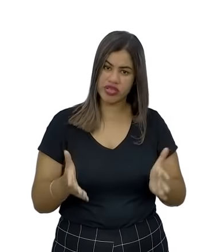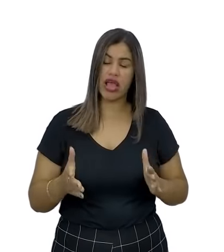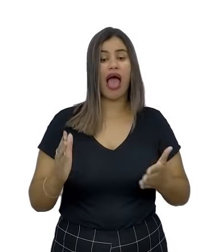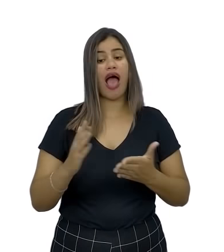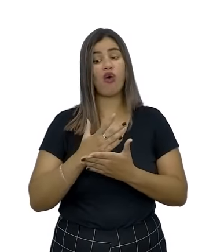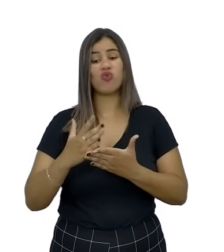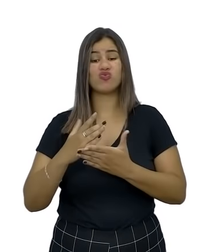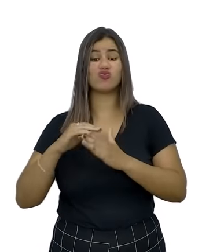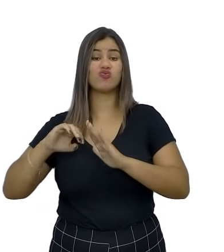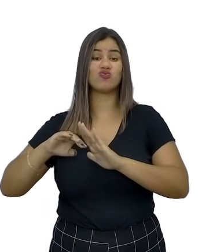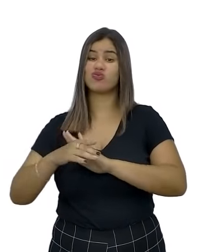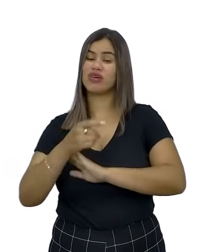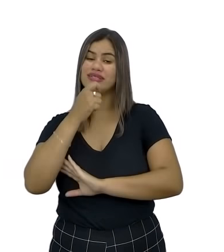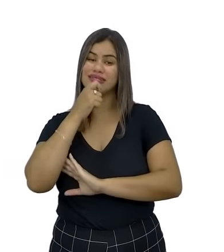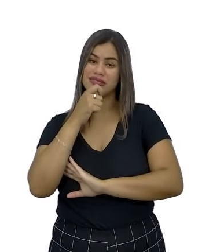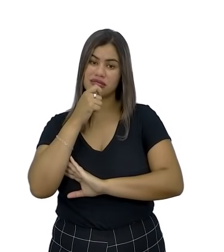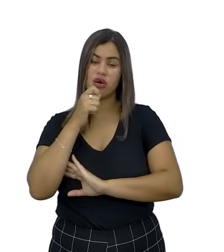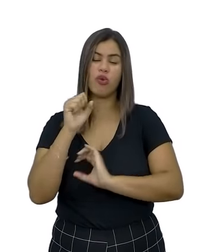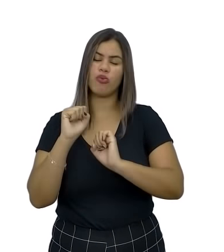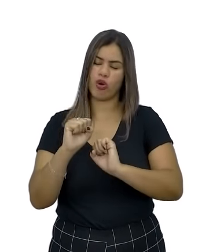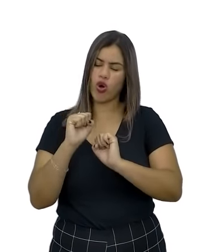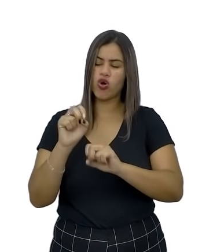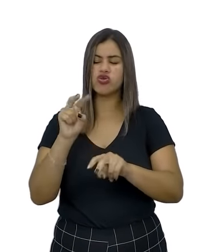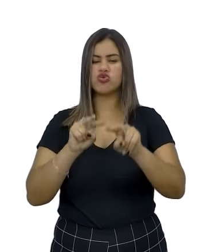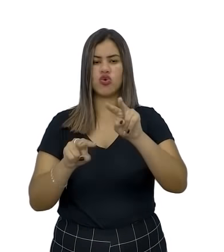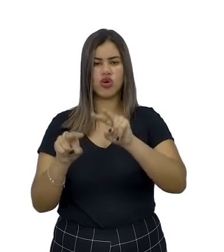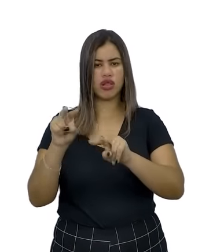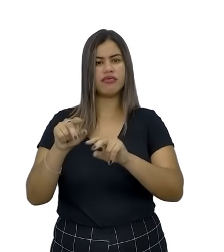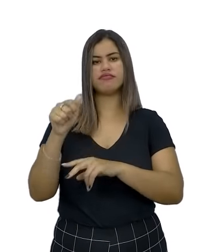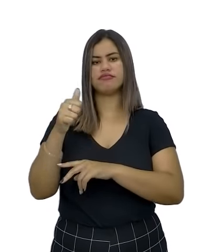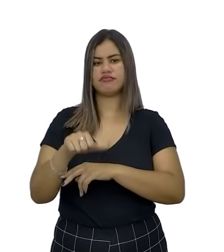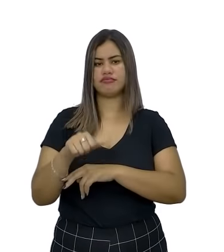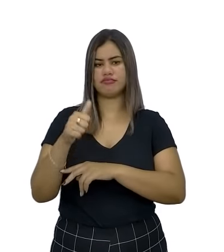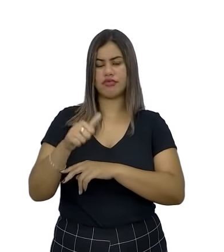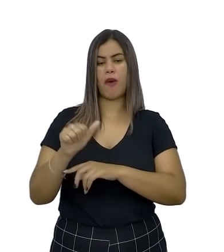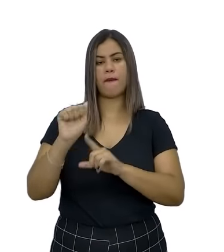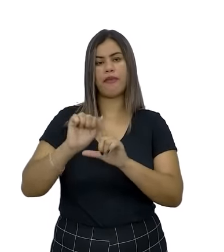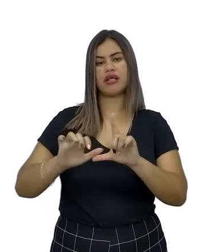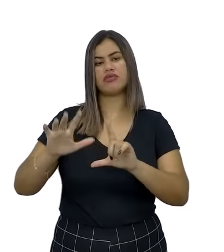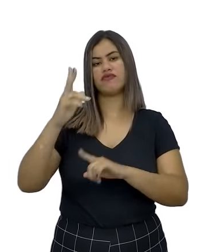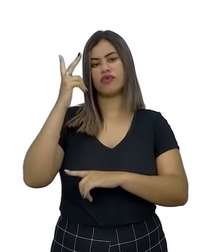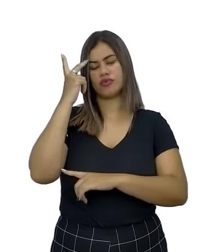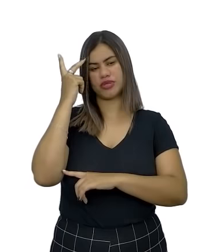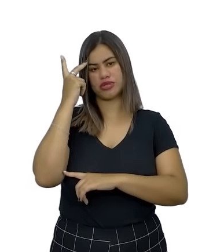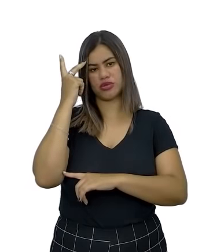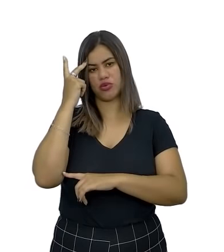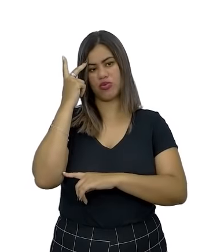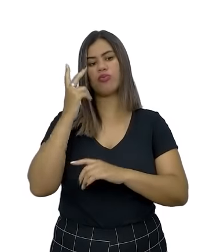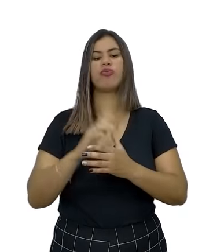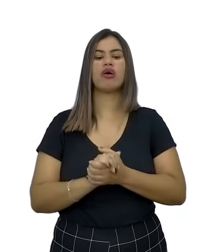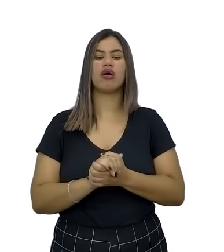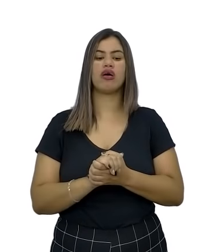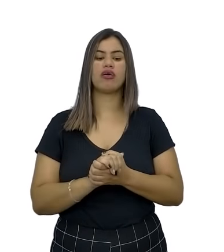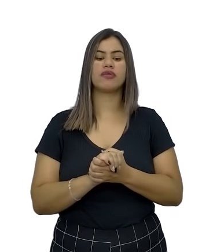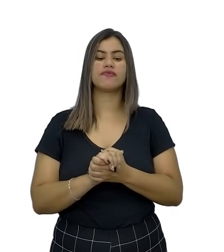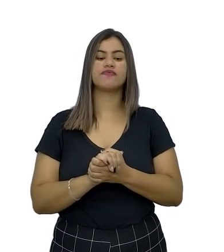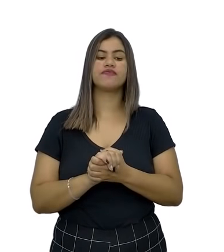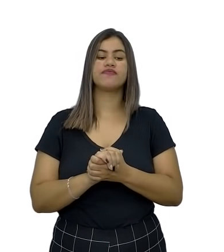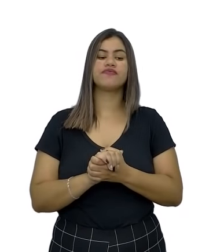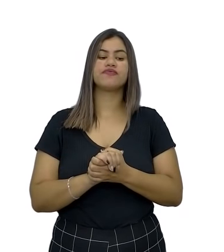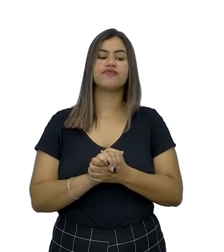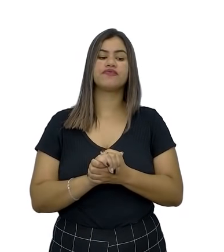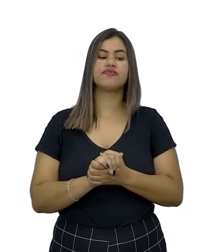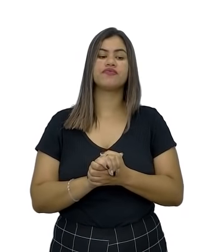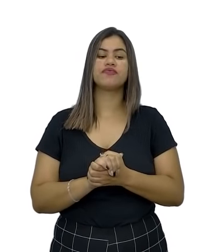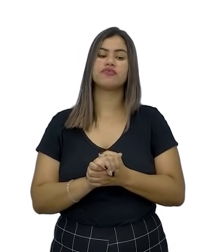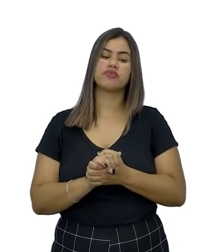a olhar para dentro dessas avaliações que estão dentro da plataforma São Paulo, conhecida como plataforma CAED, né? Que a gente já discutiu